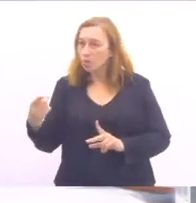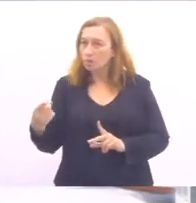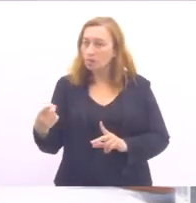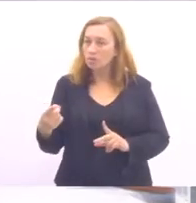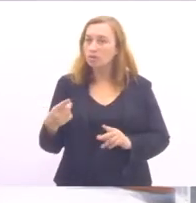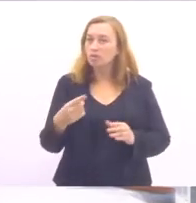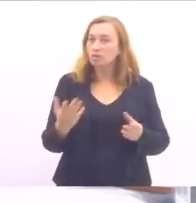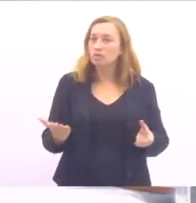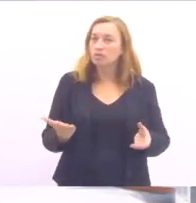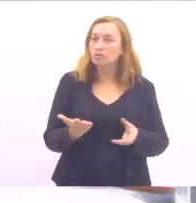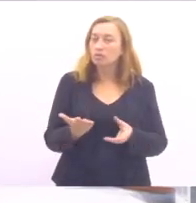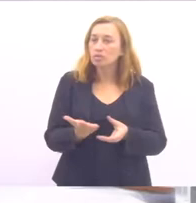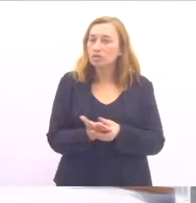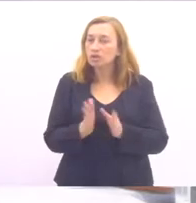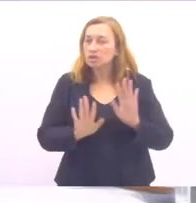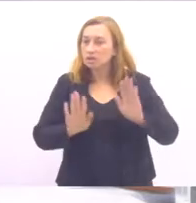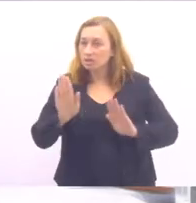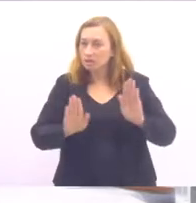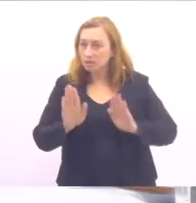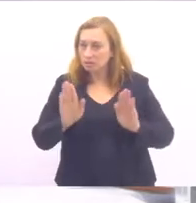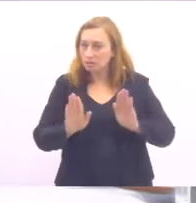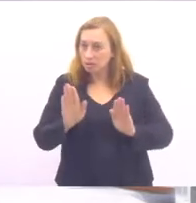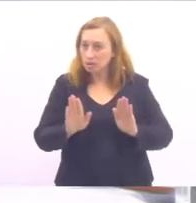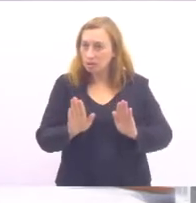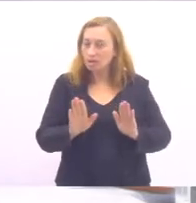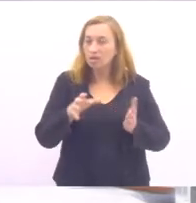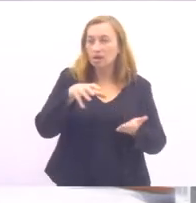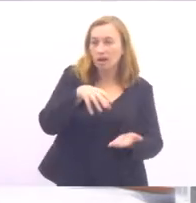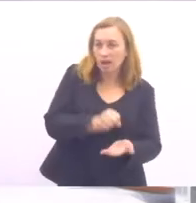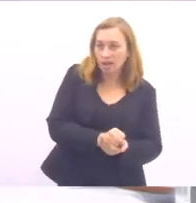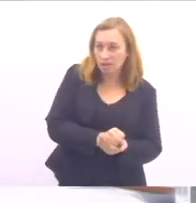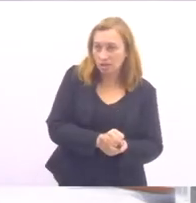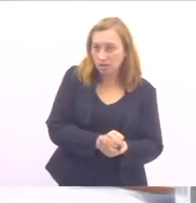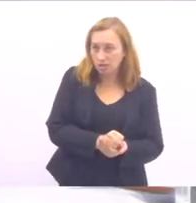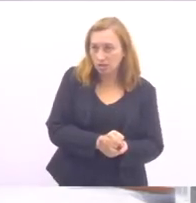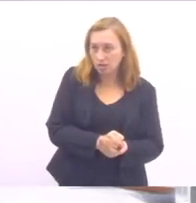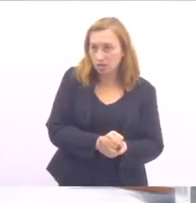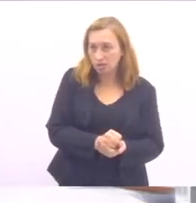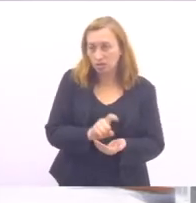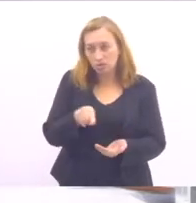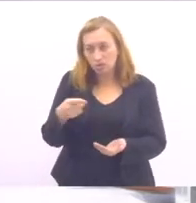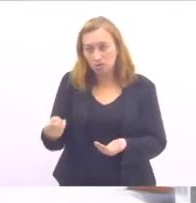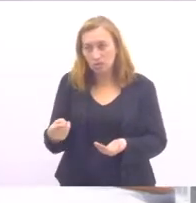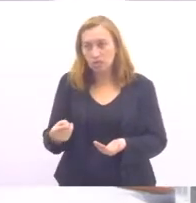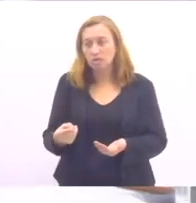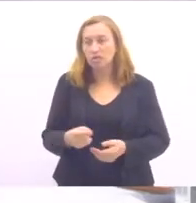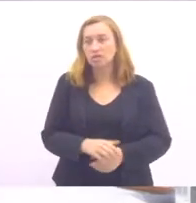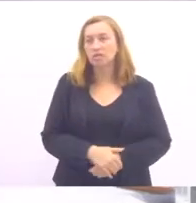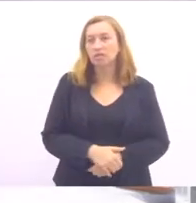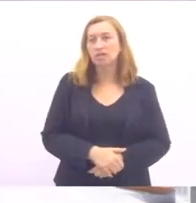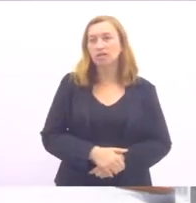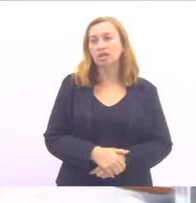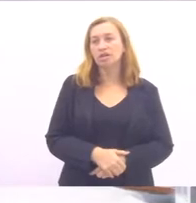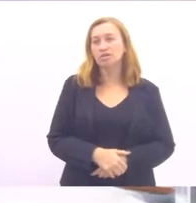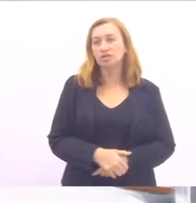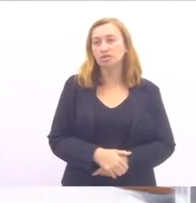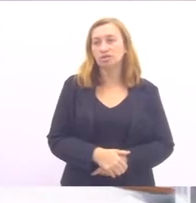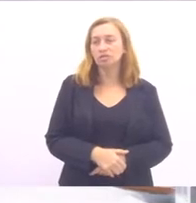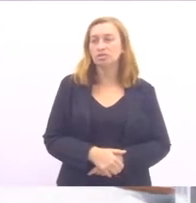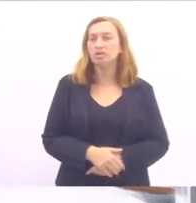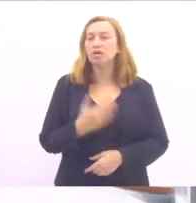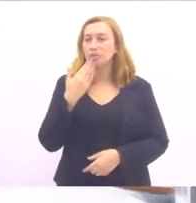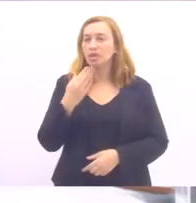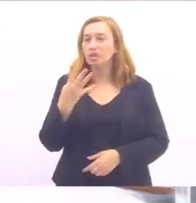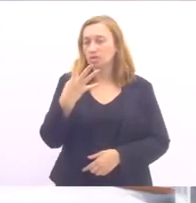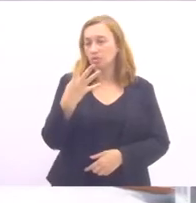do processo de licenciamento. Ainda tem cadastro, ainda tem muitas coisas. Então, eu vou pedir para essas 4